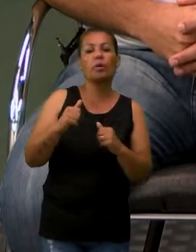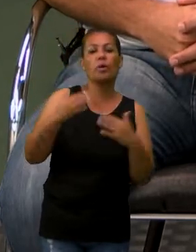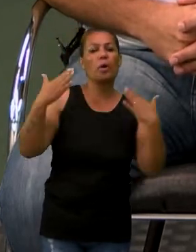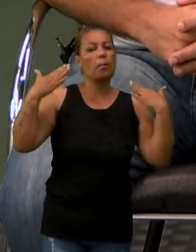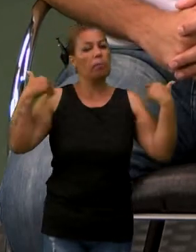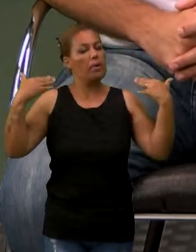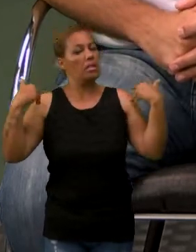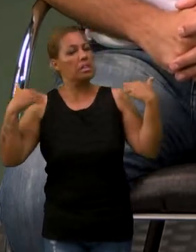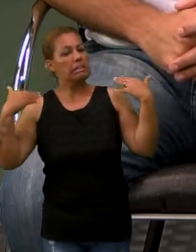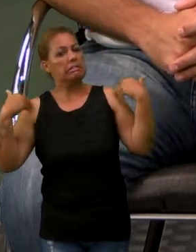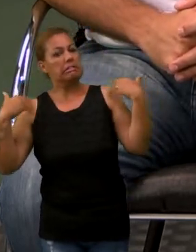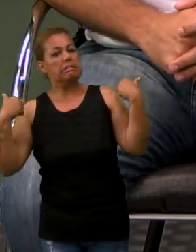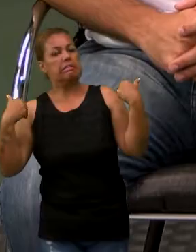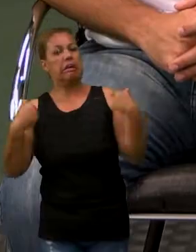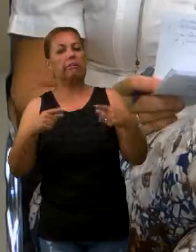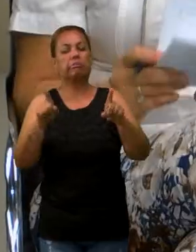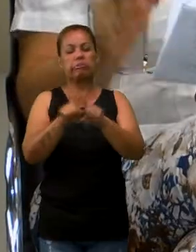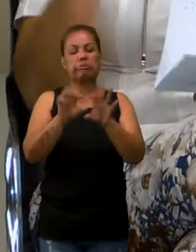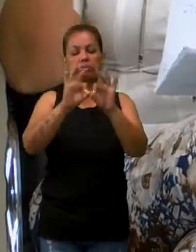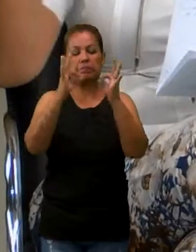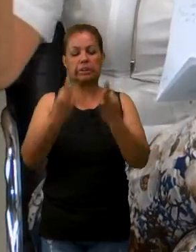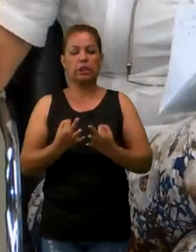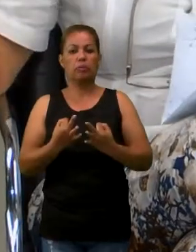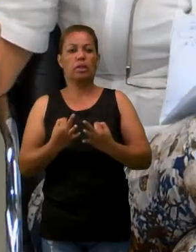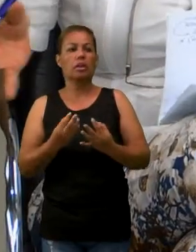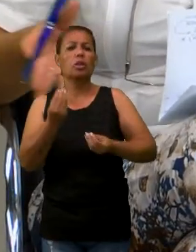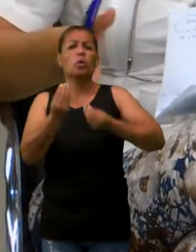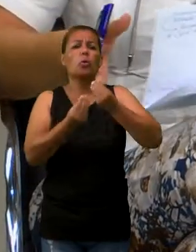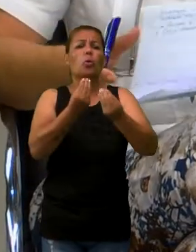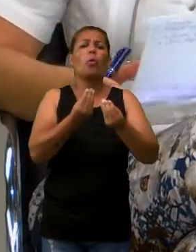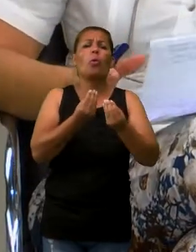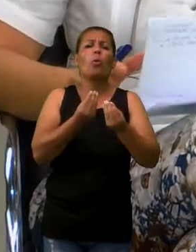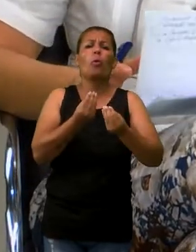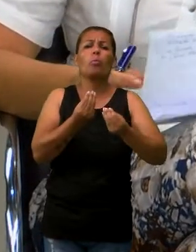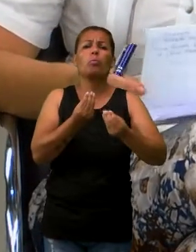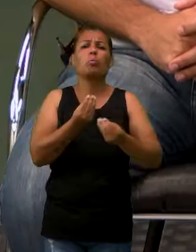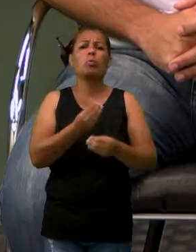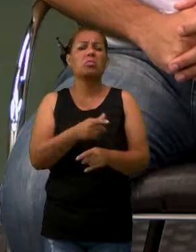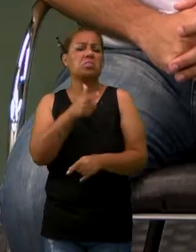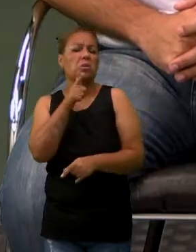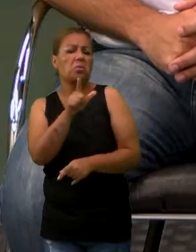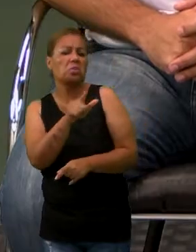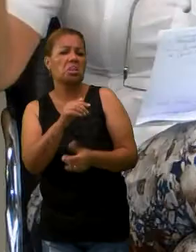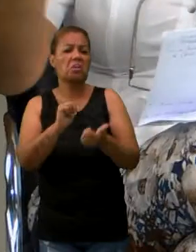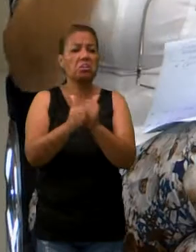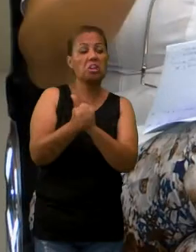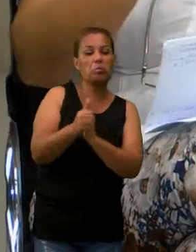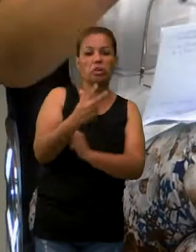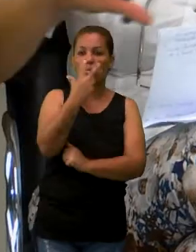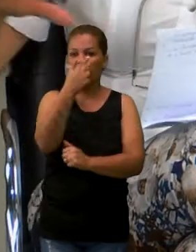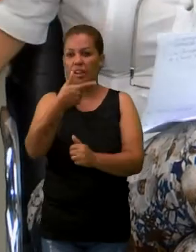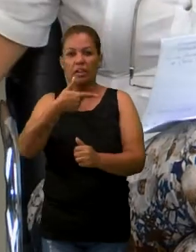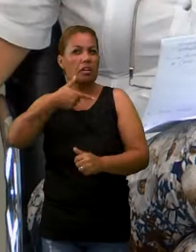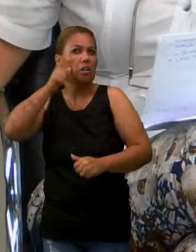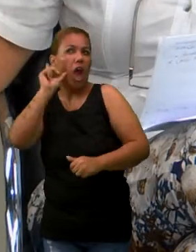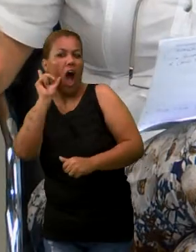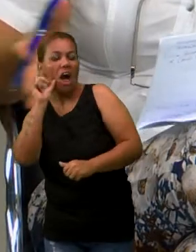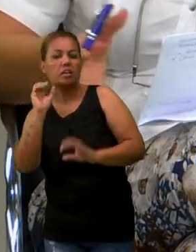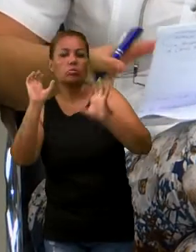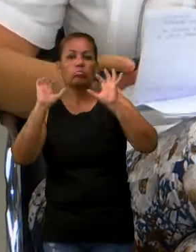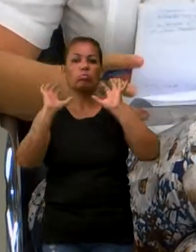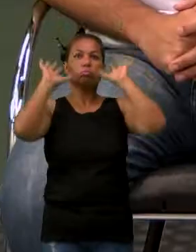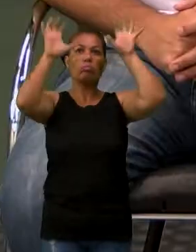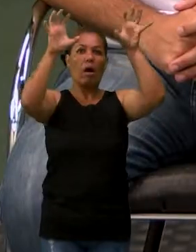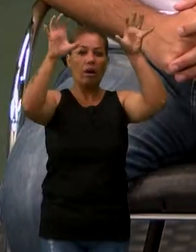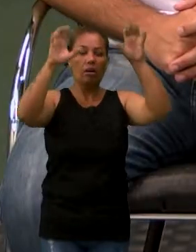passear fi por simplesmente como que você chega na hora do jogo